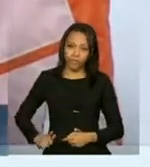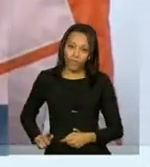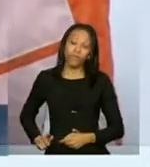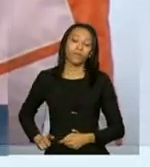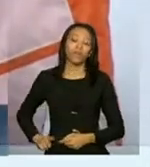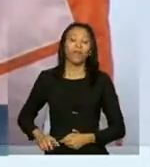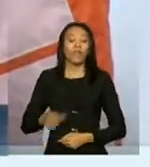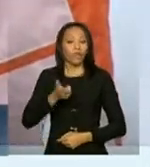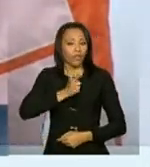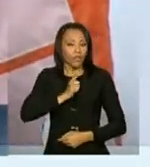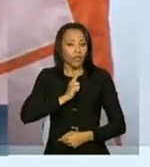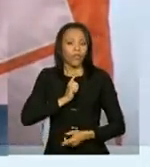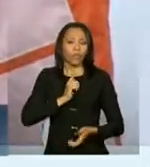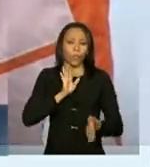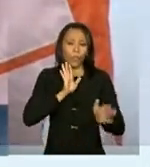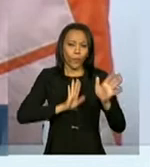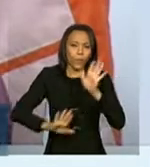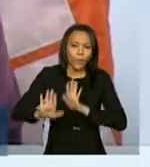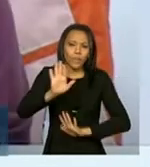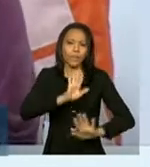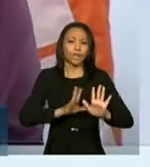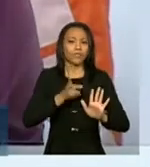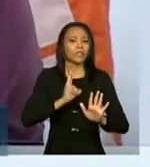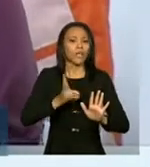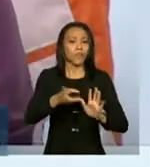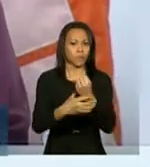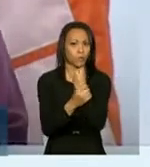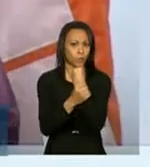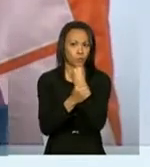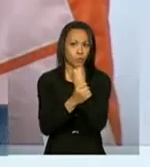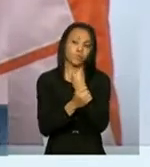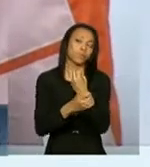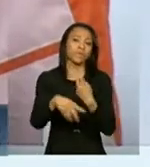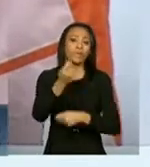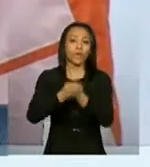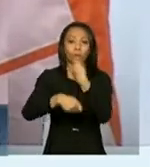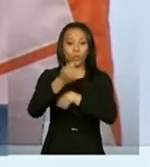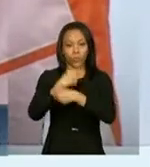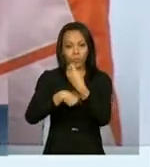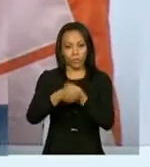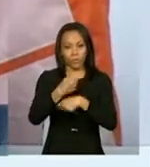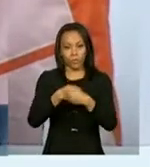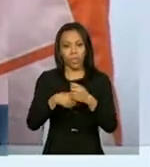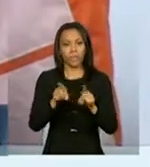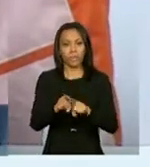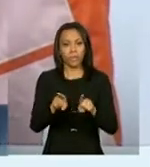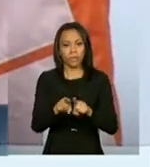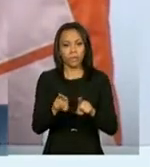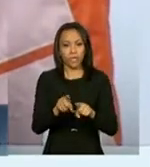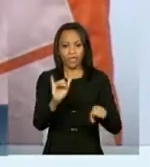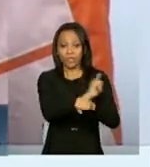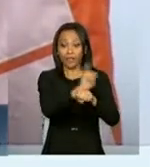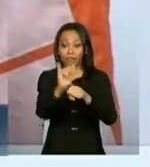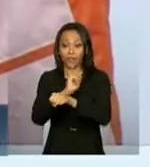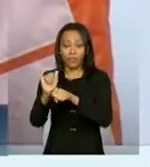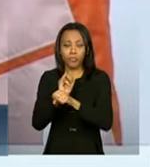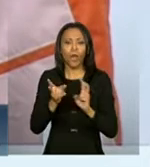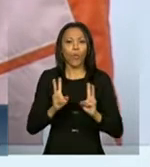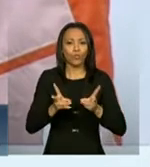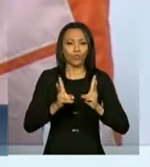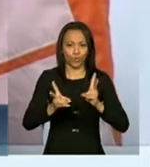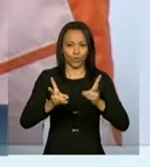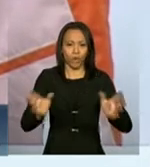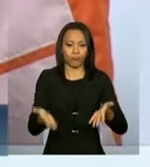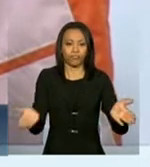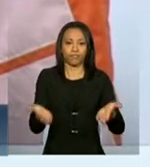Temos cuidado da solidez macroeconômica e mobilizado instrumentos para estimular a produção industrial